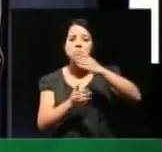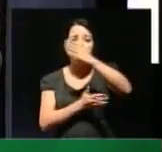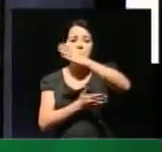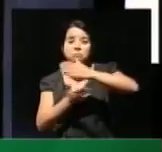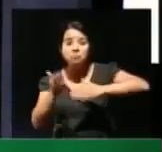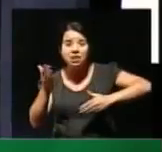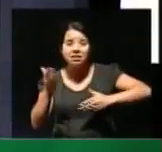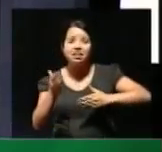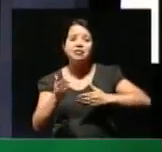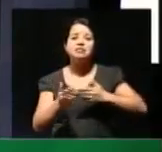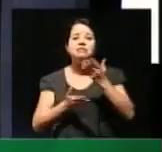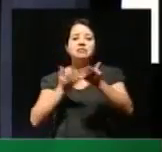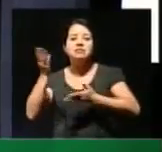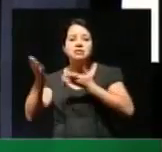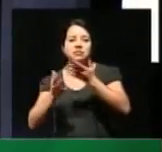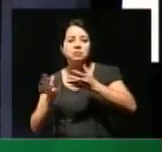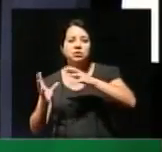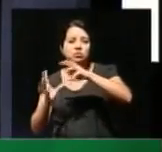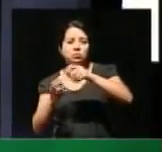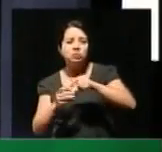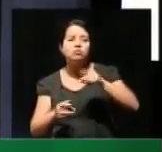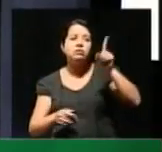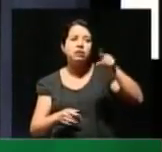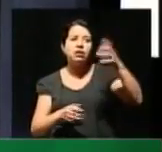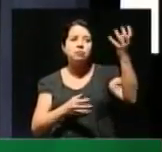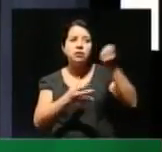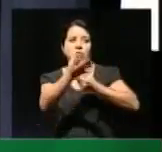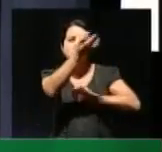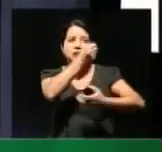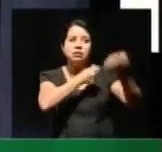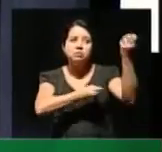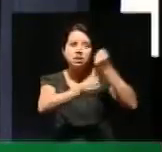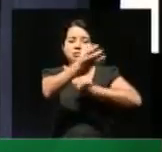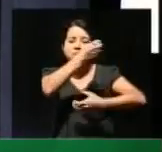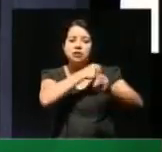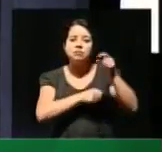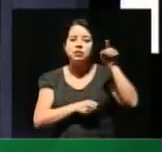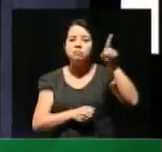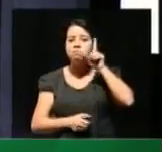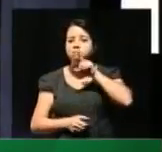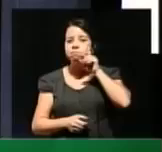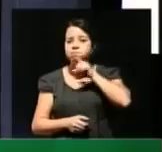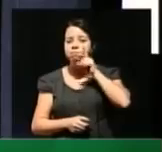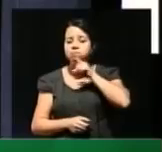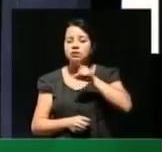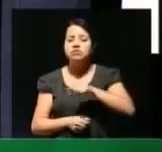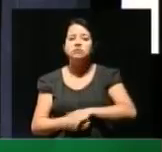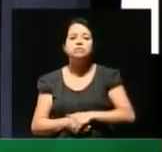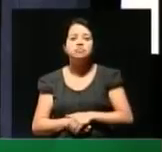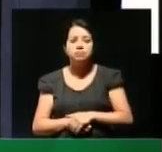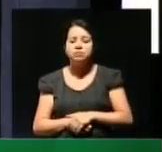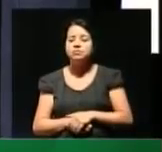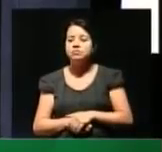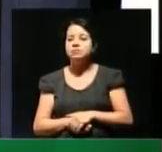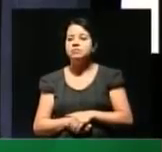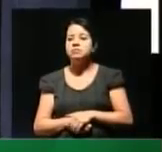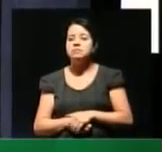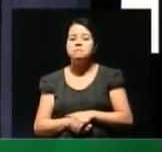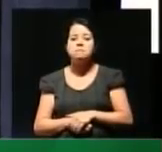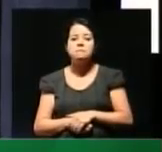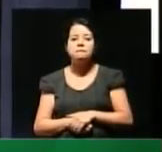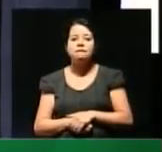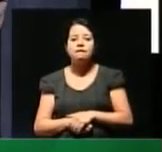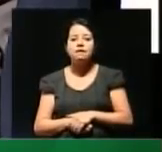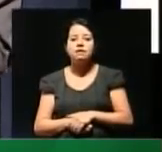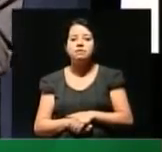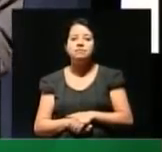mundo dependem do governo americano para o seu tratamento. Então, qualquer retração nesse